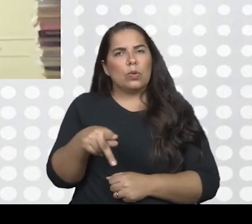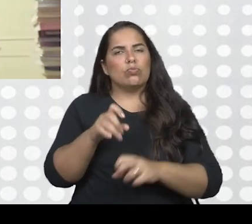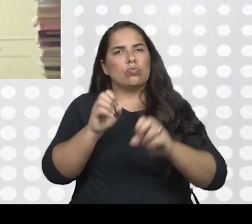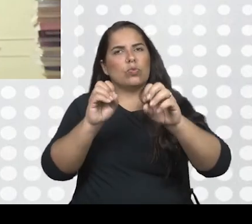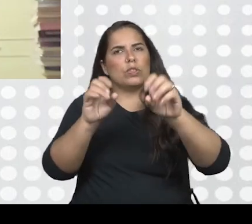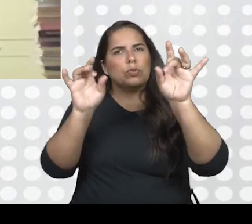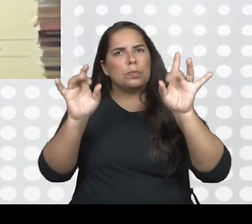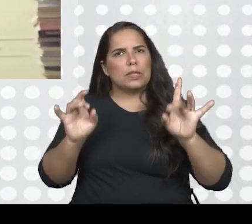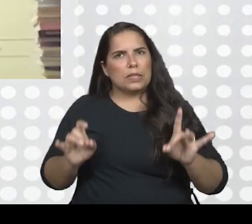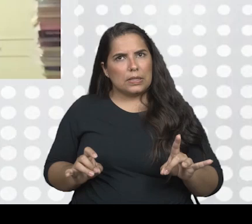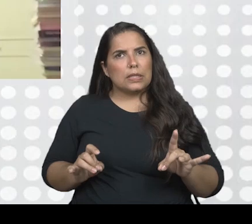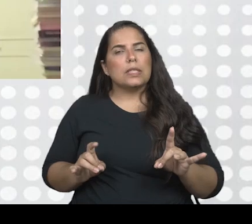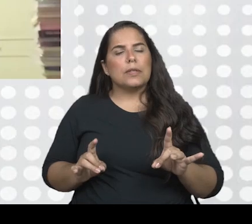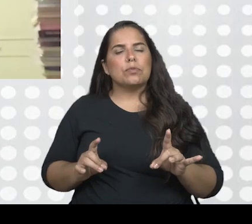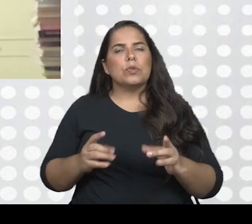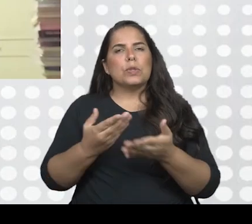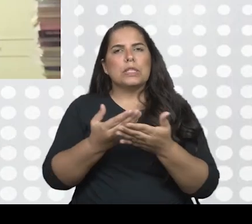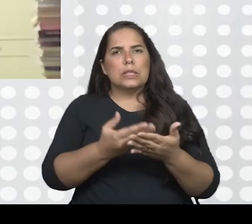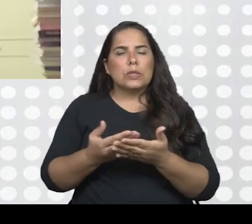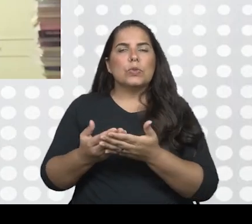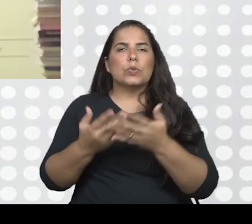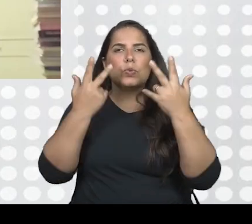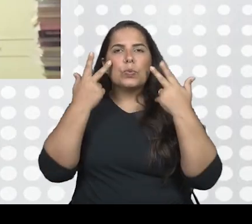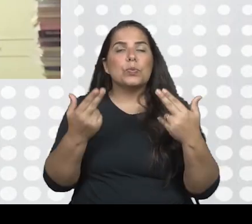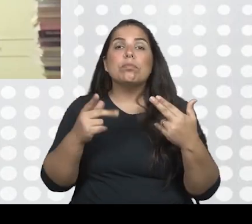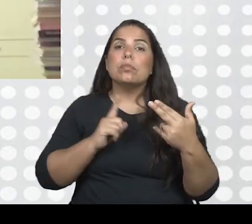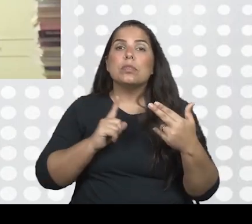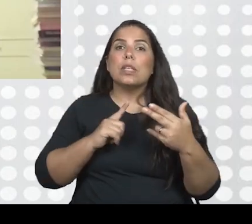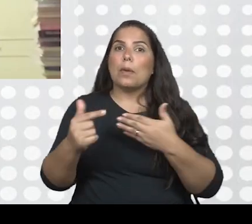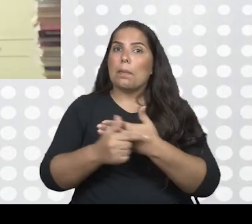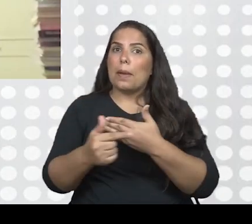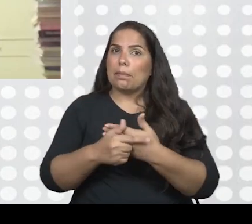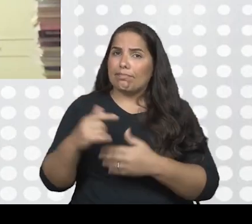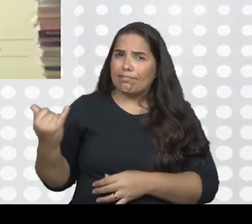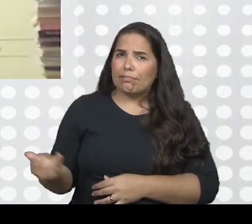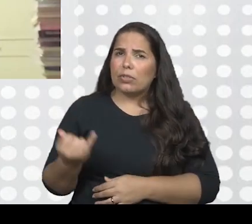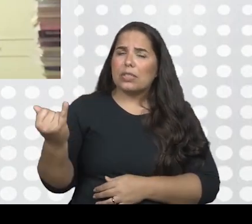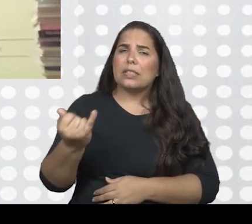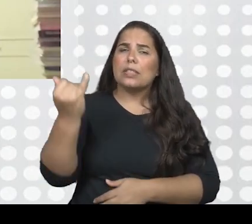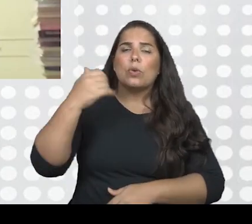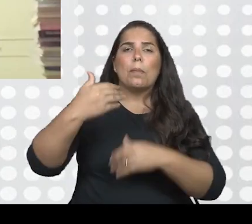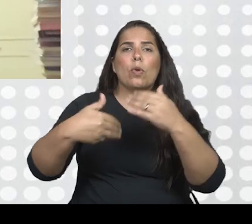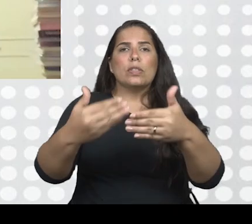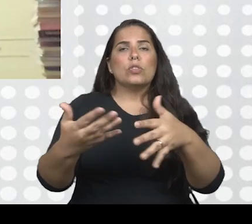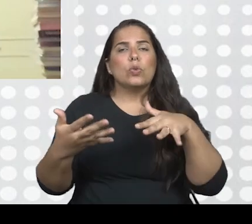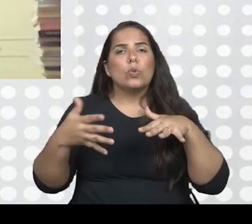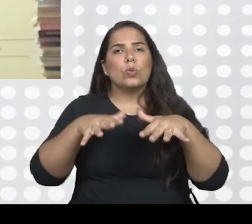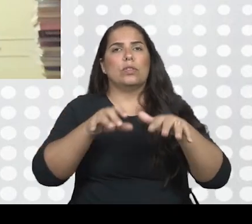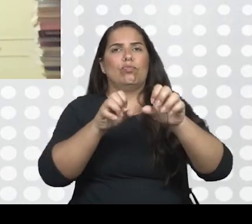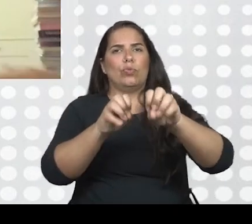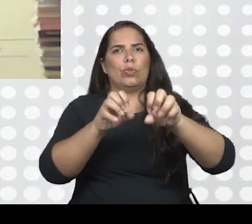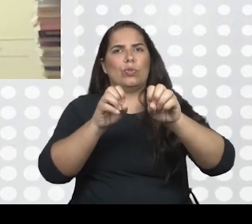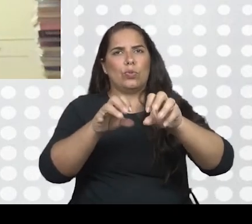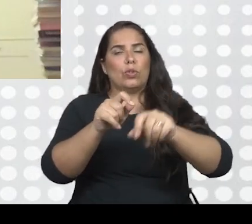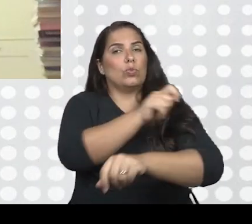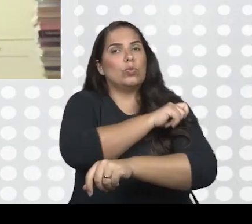da educação especial e do ensino comum tem um papel de extrema importância no processo de inclusão